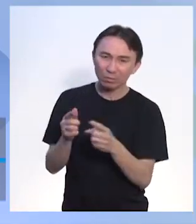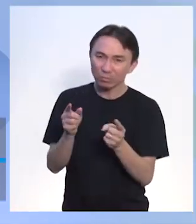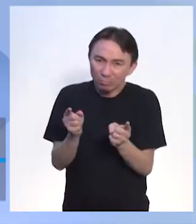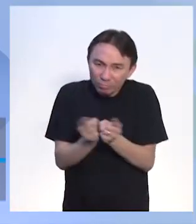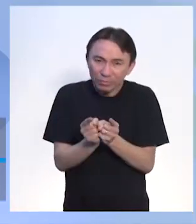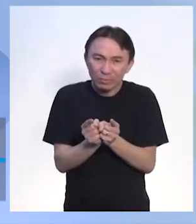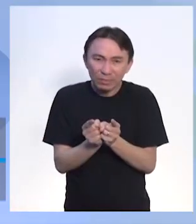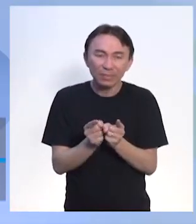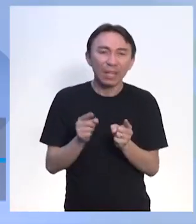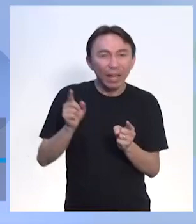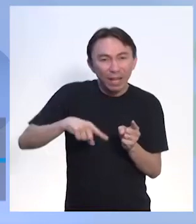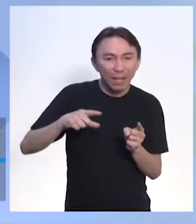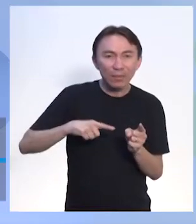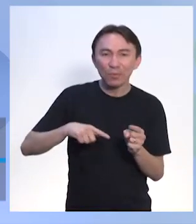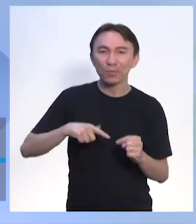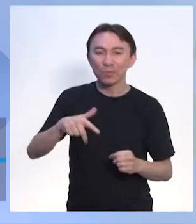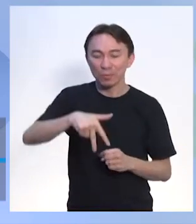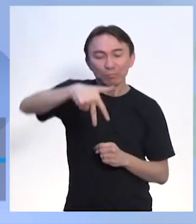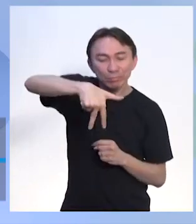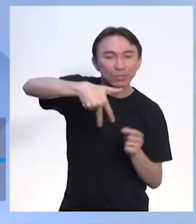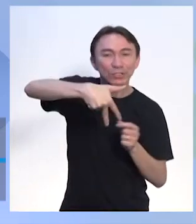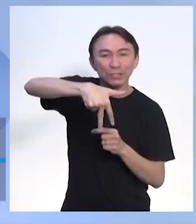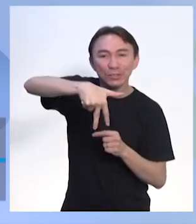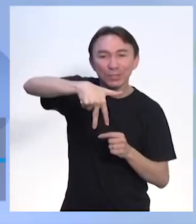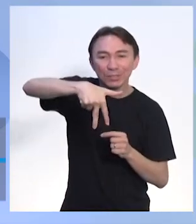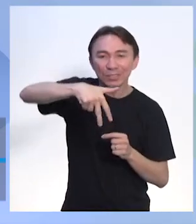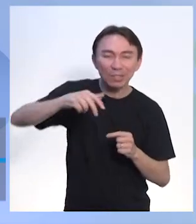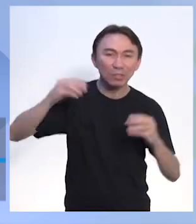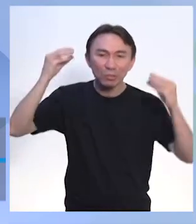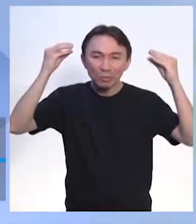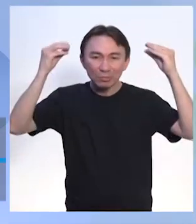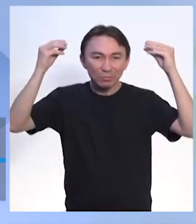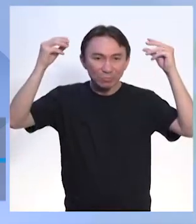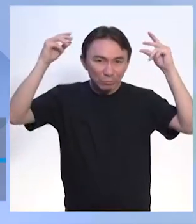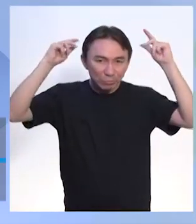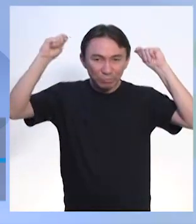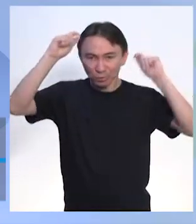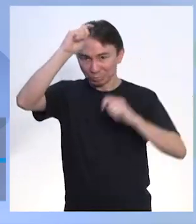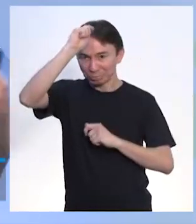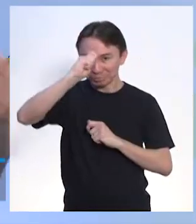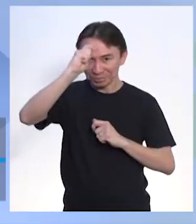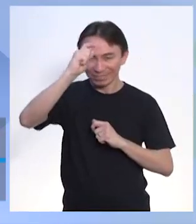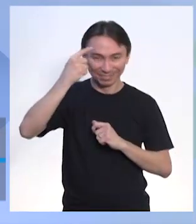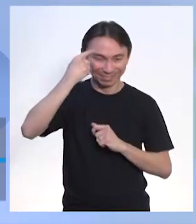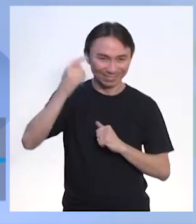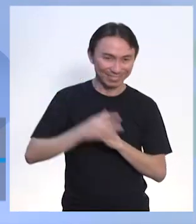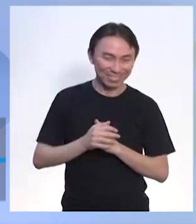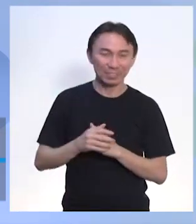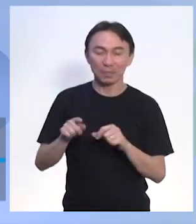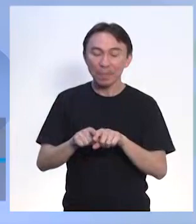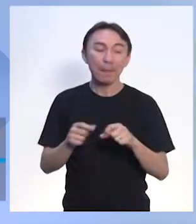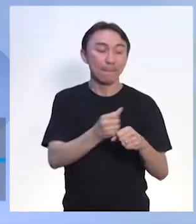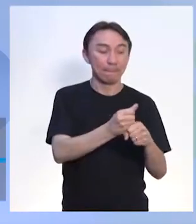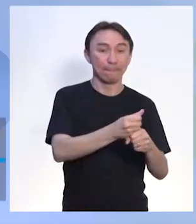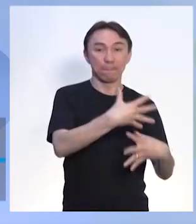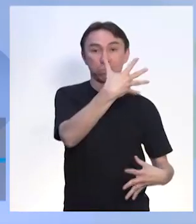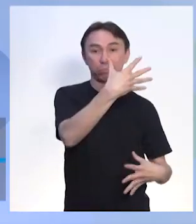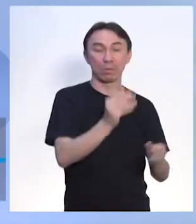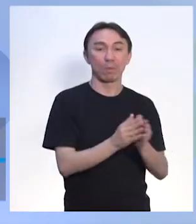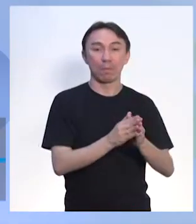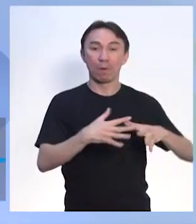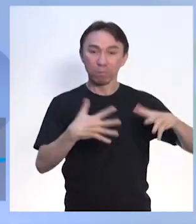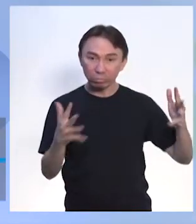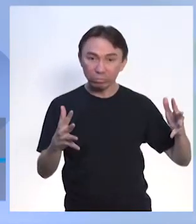esse bonequinho com chapéu aí do lado, você, a sua escola, o seu professor. E nesse chat maior, esse outro, se você quiser